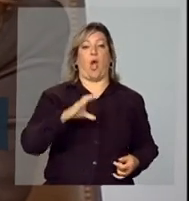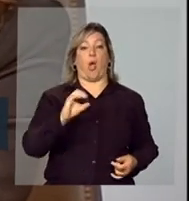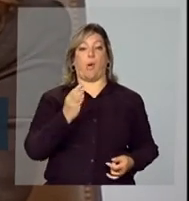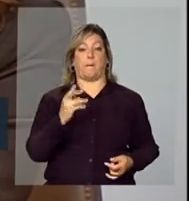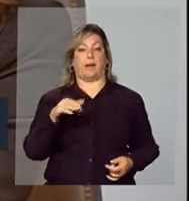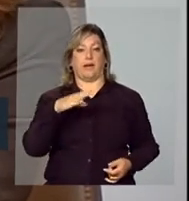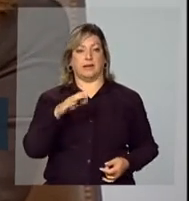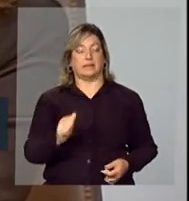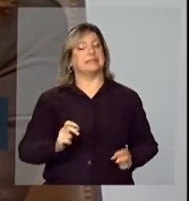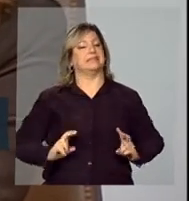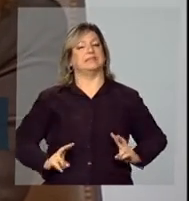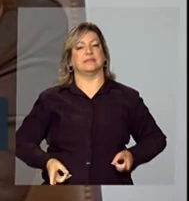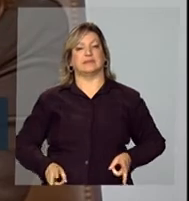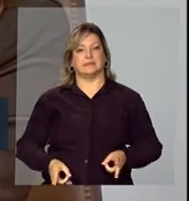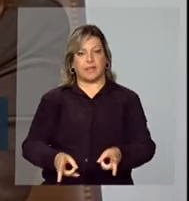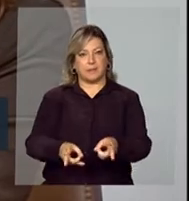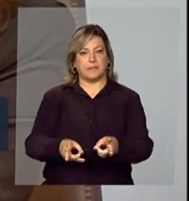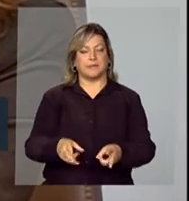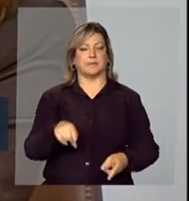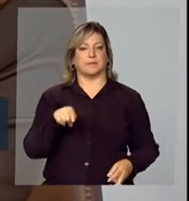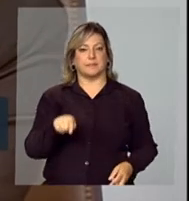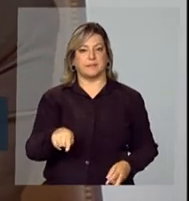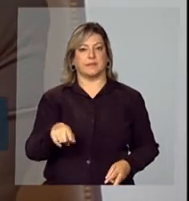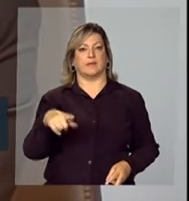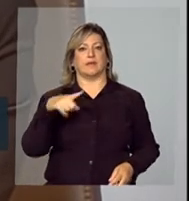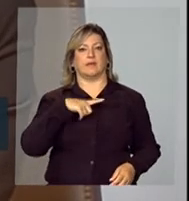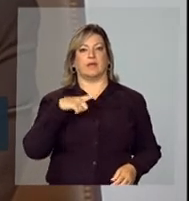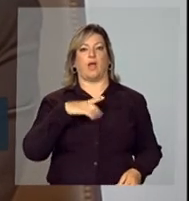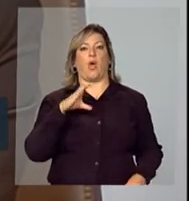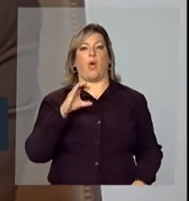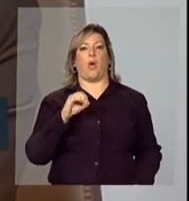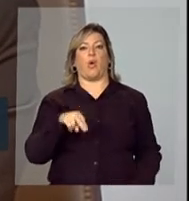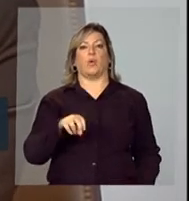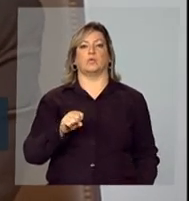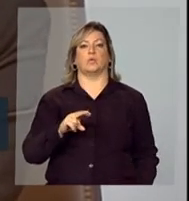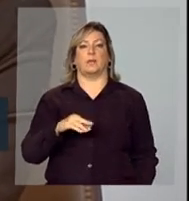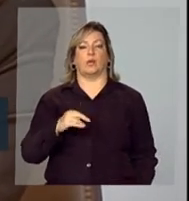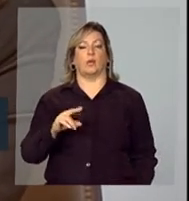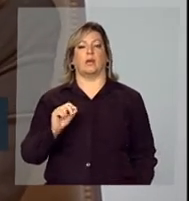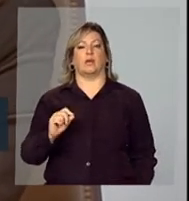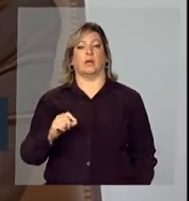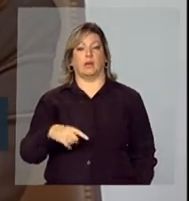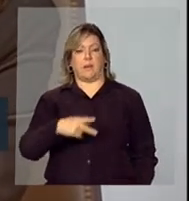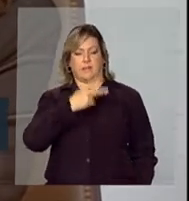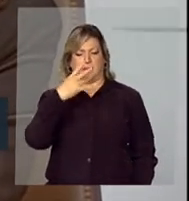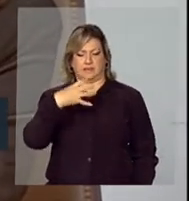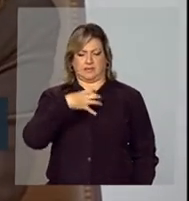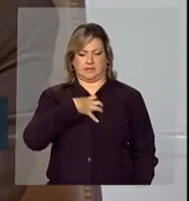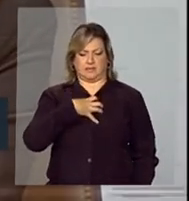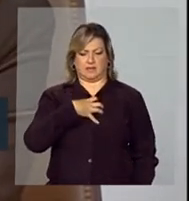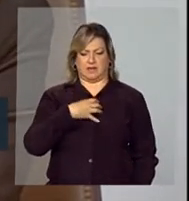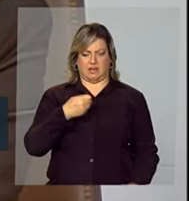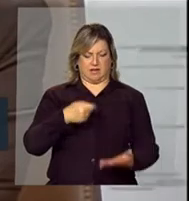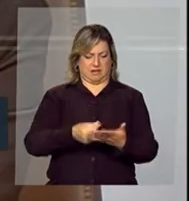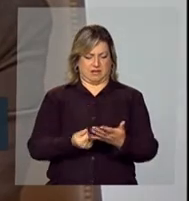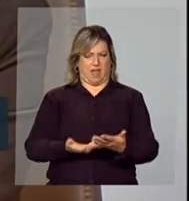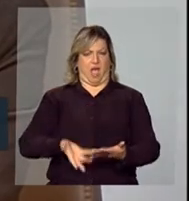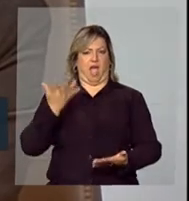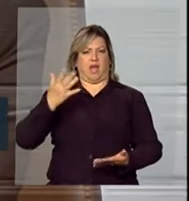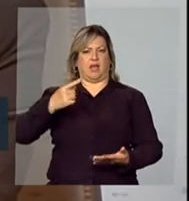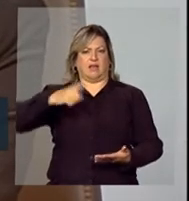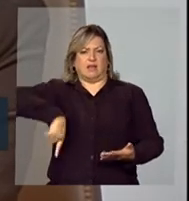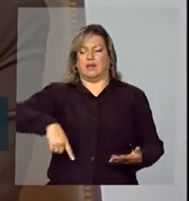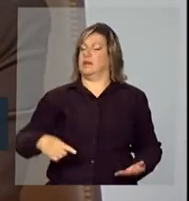é um grande motivo que leva o consumidor ao Procon ele se sentir enganado na cobrança